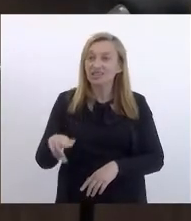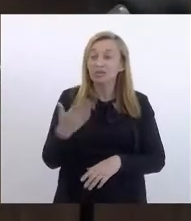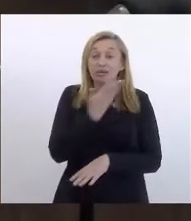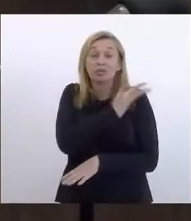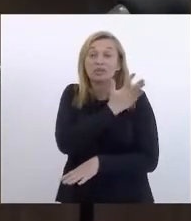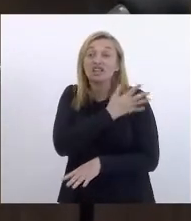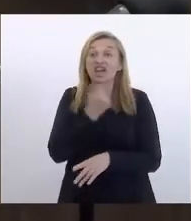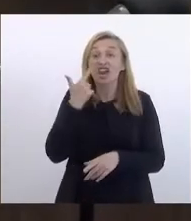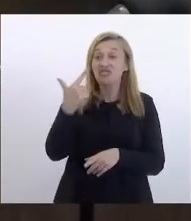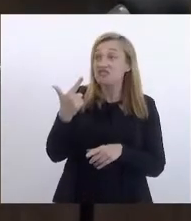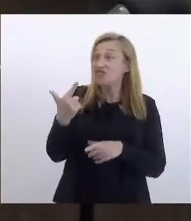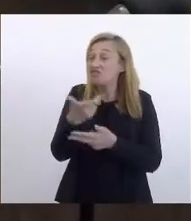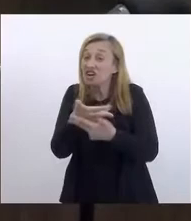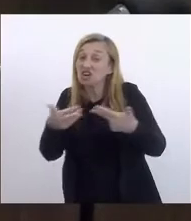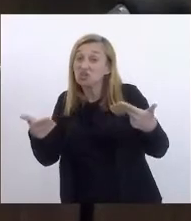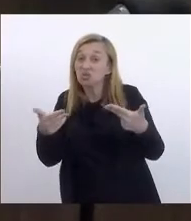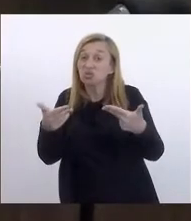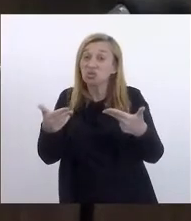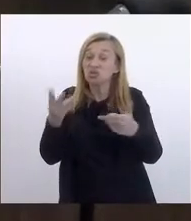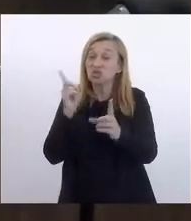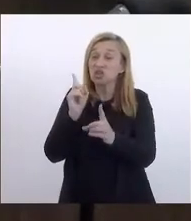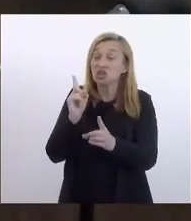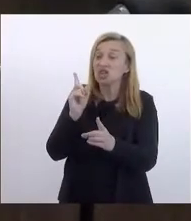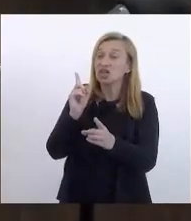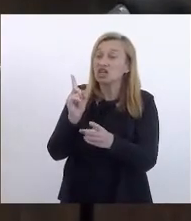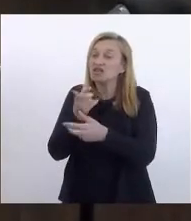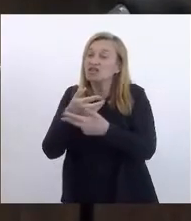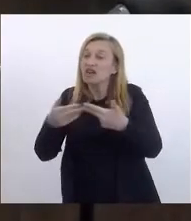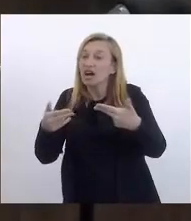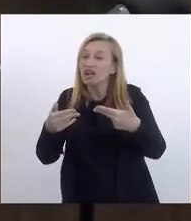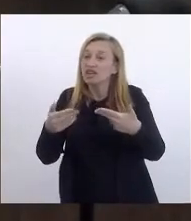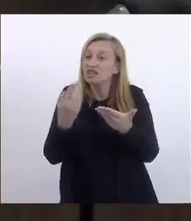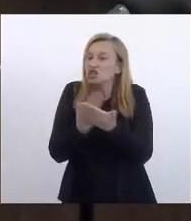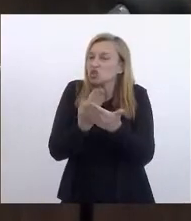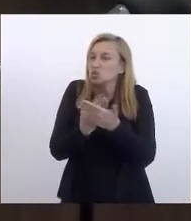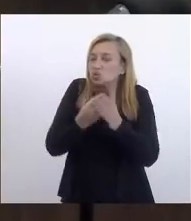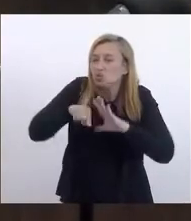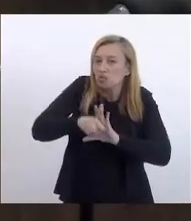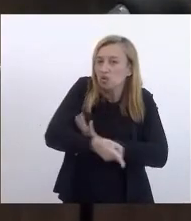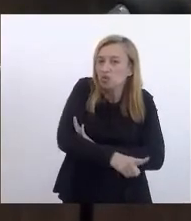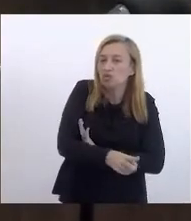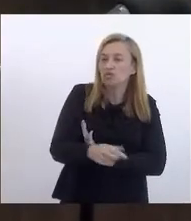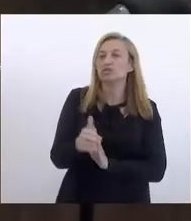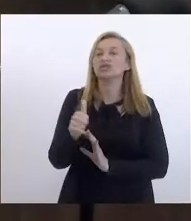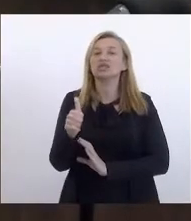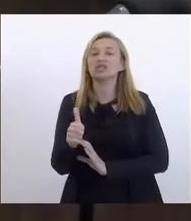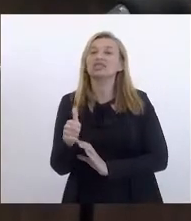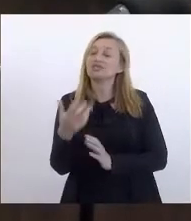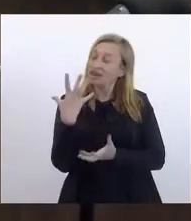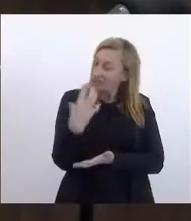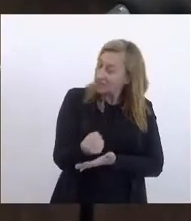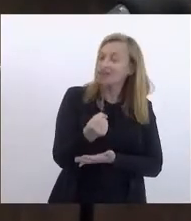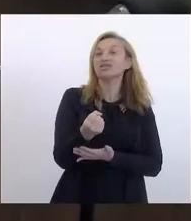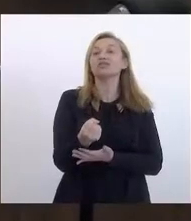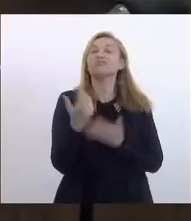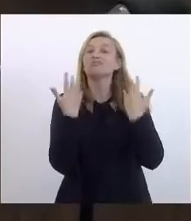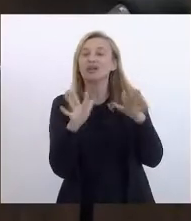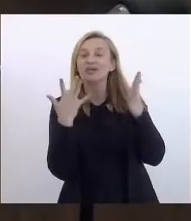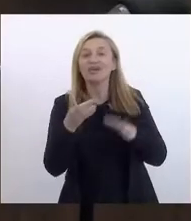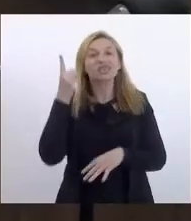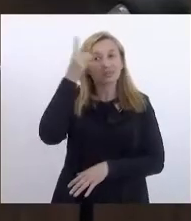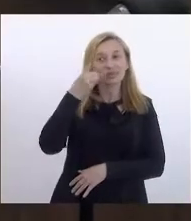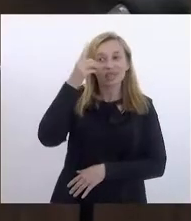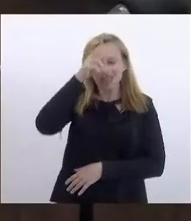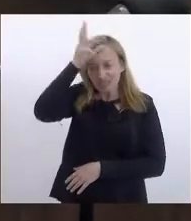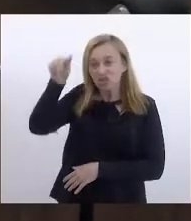principais descobertas e estruturam os principais cálculos para a pesquisa aeroespacial. Serei breve, parecer favorável, parabéns, deputado Tia Ju,